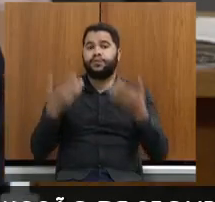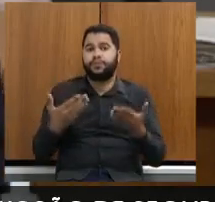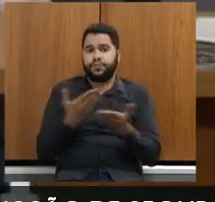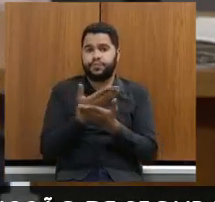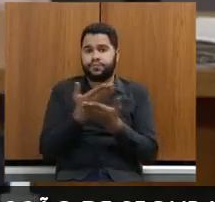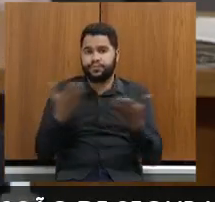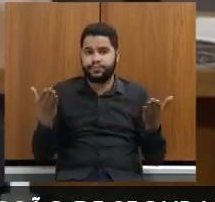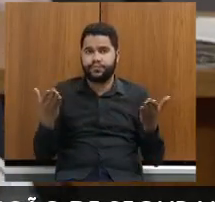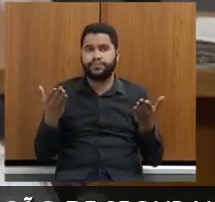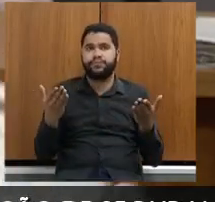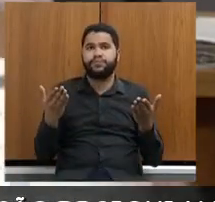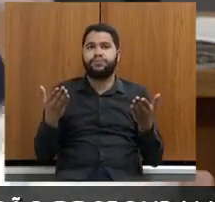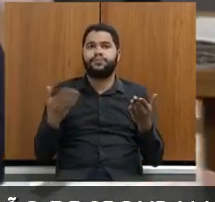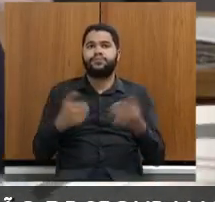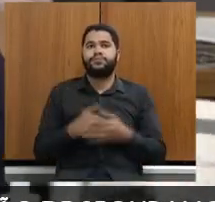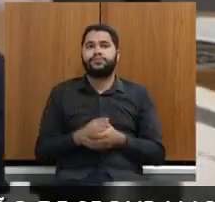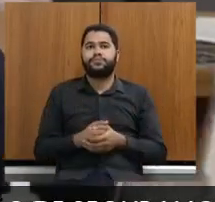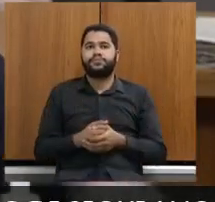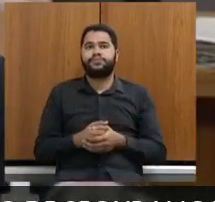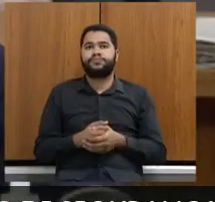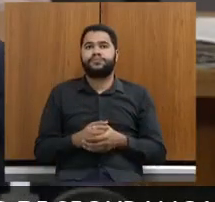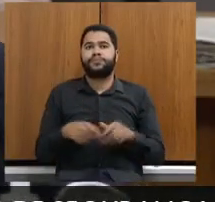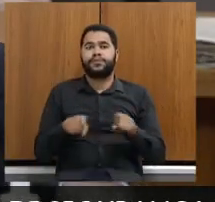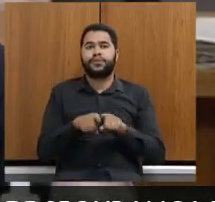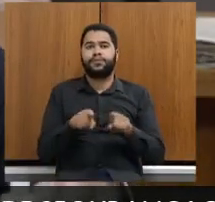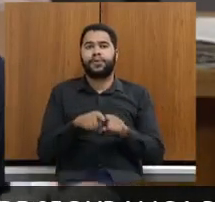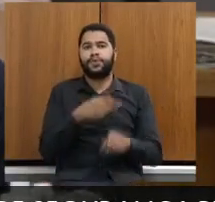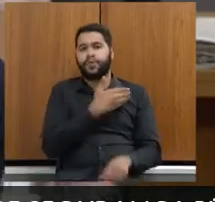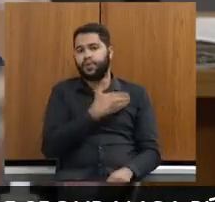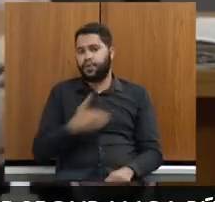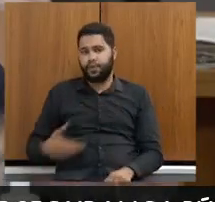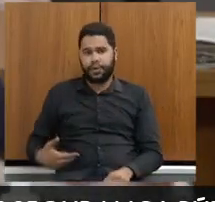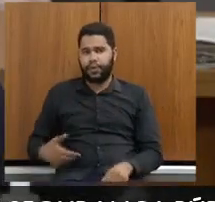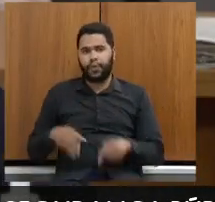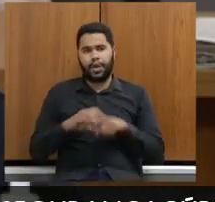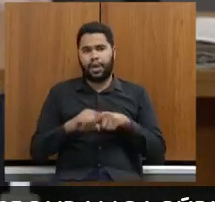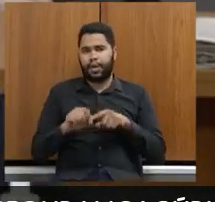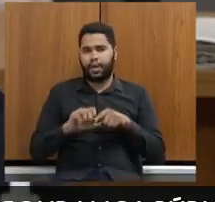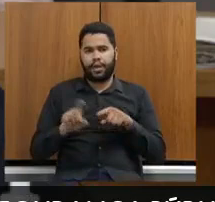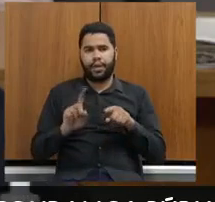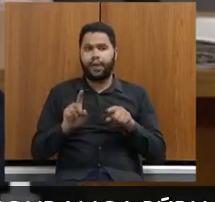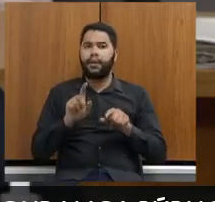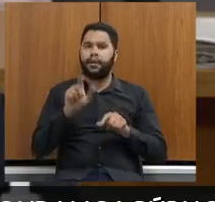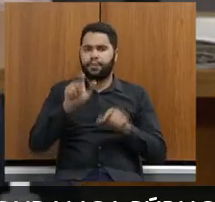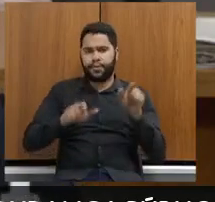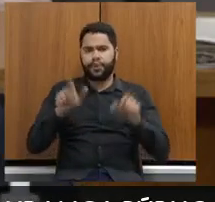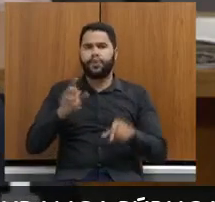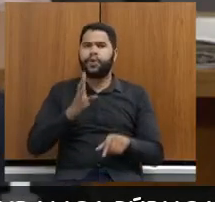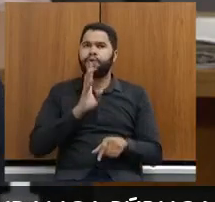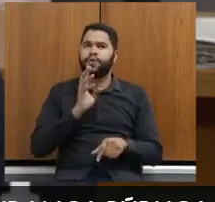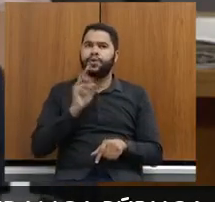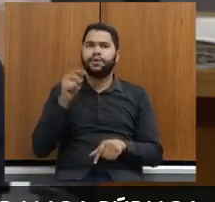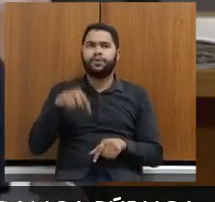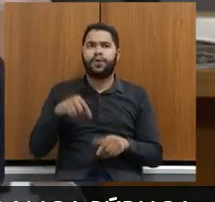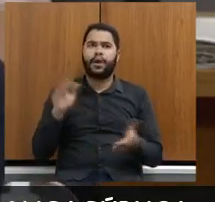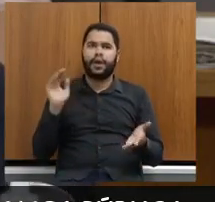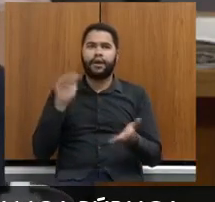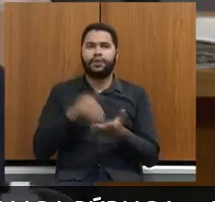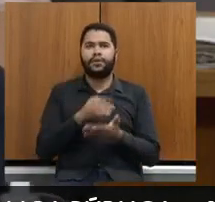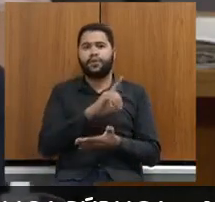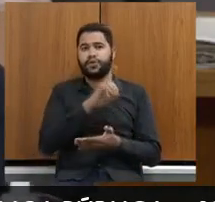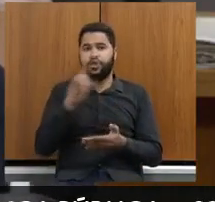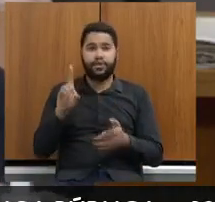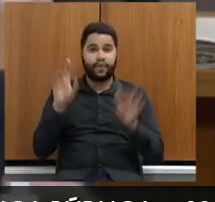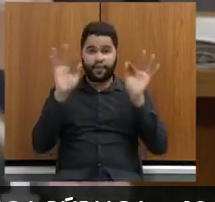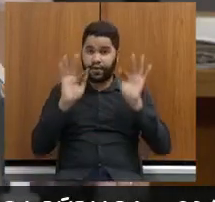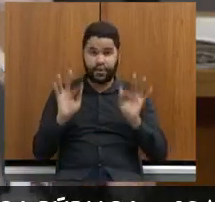para para nenhum tipo de bajulação com relação ao nosso Governador porque as pessoas que me conhecem sabe eu fico aqui até o dia que eu ficar feliz